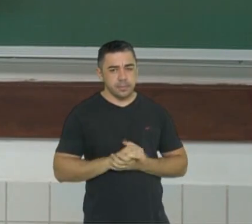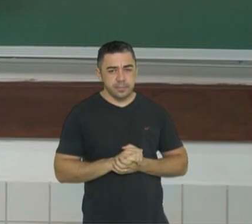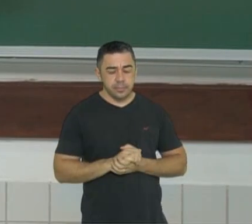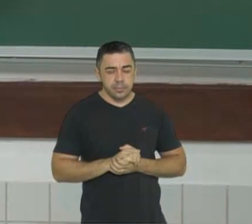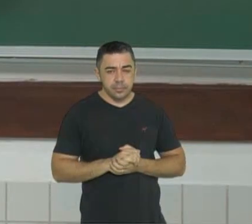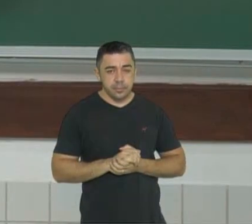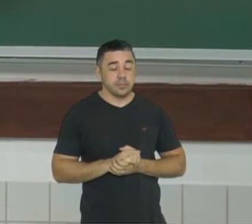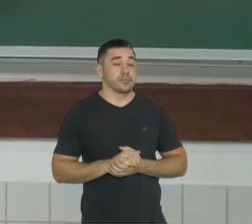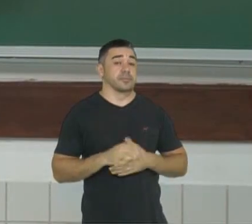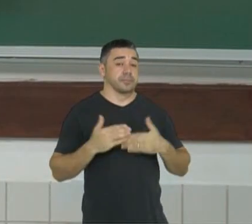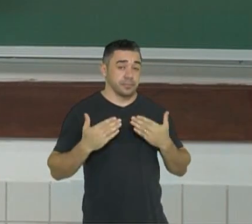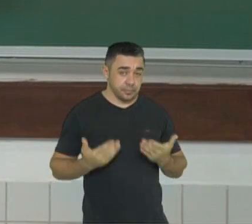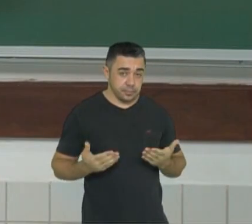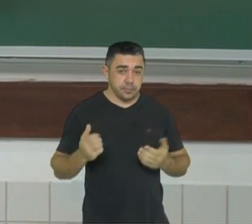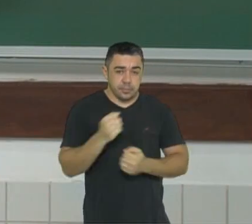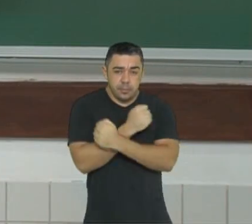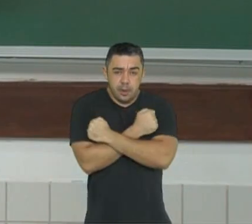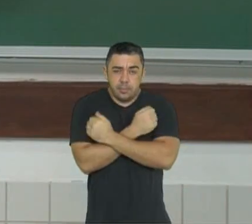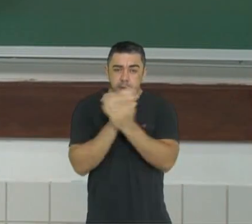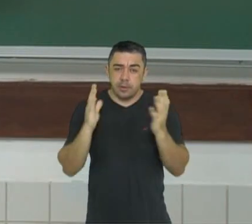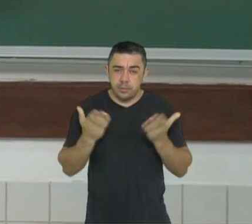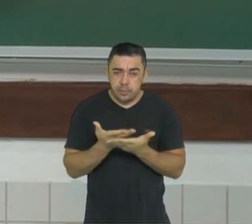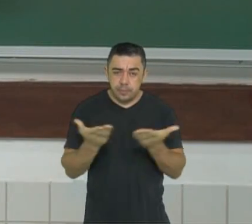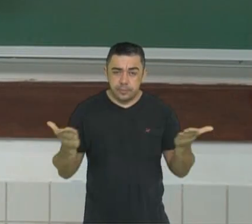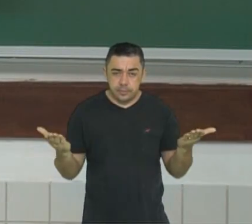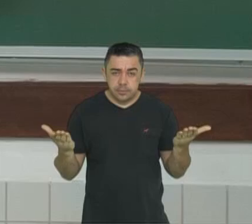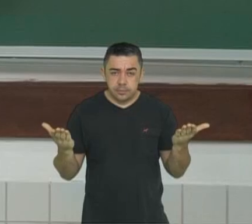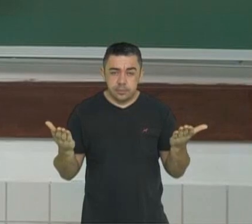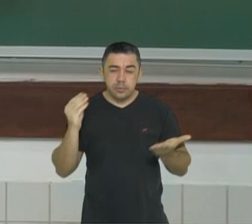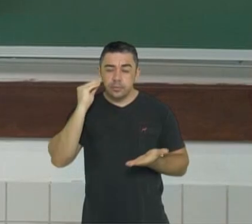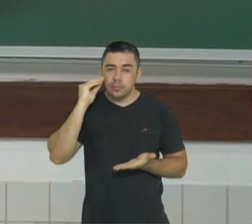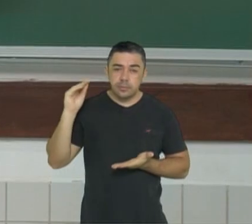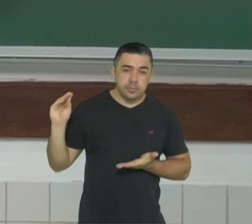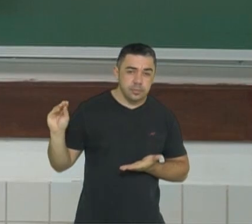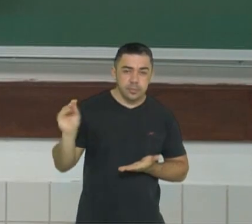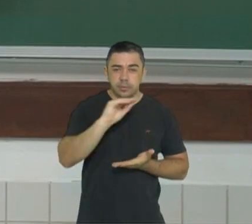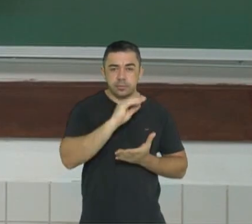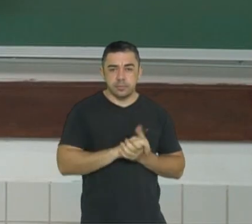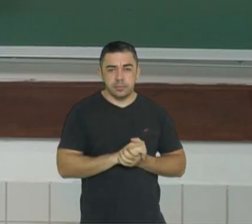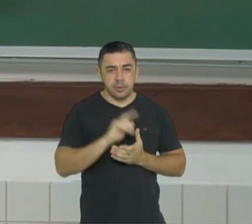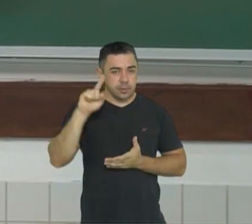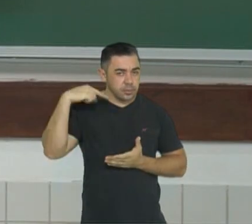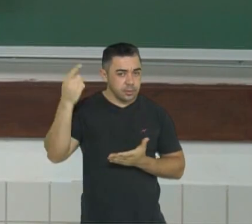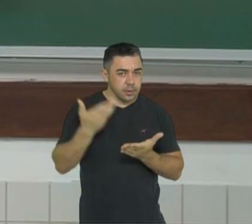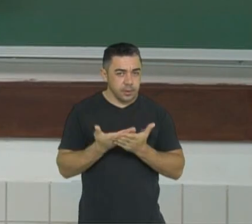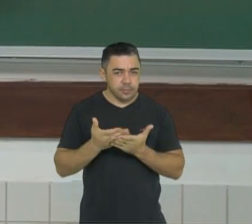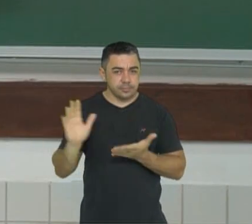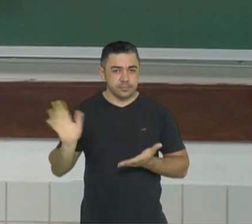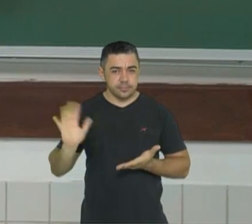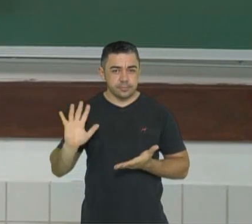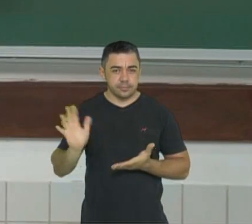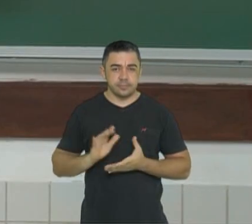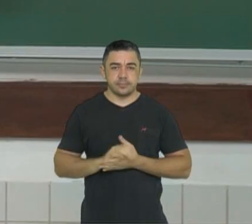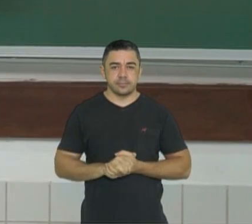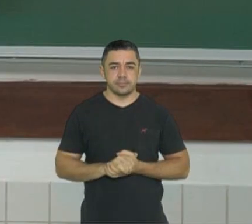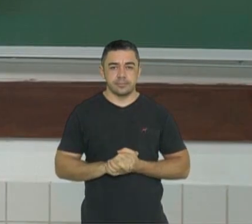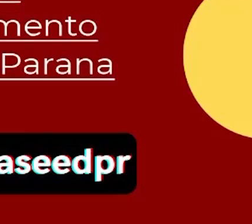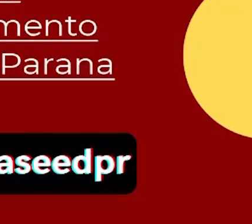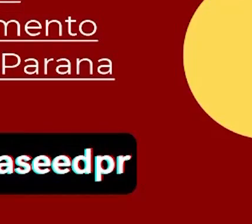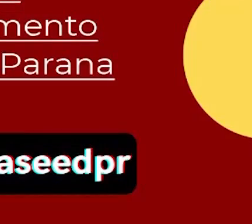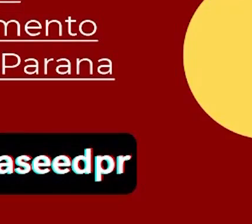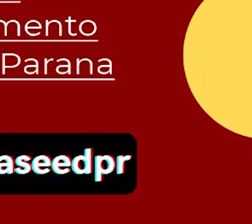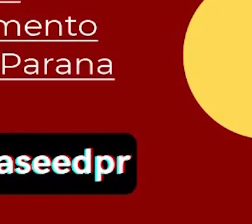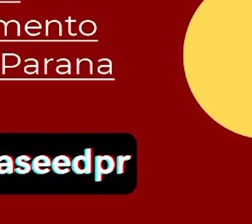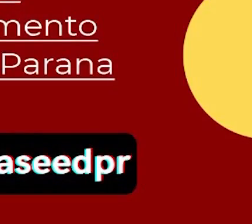Tá bom então um abraço da prof bem forte e até a próxima tchau tchau